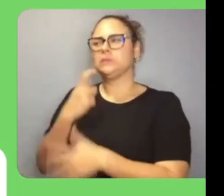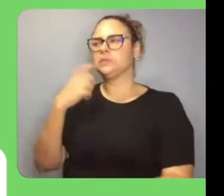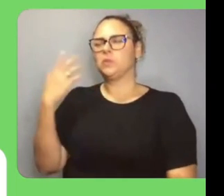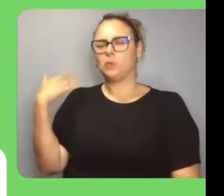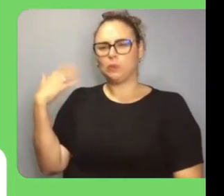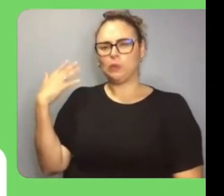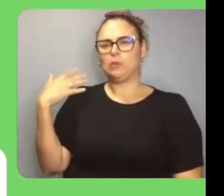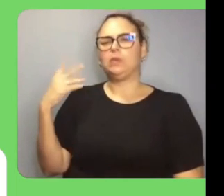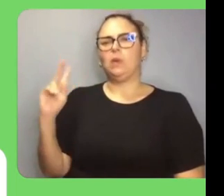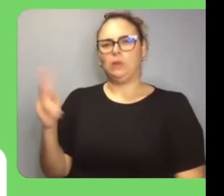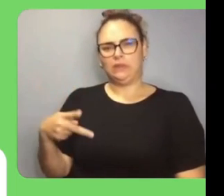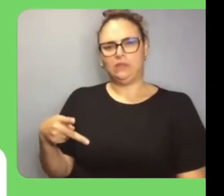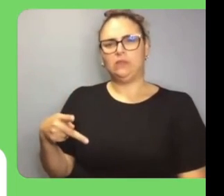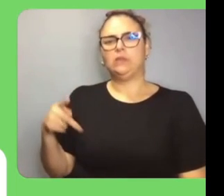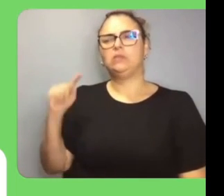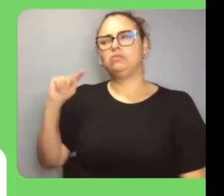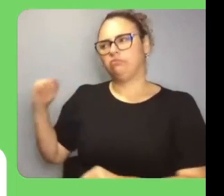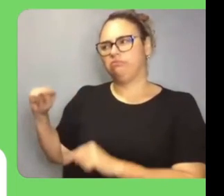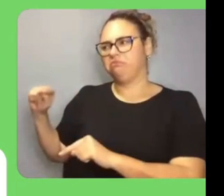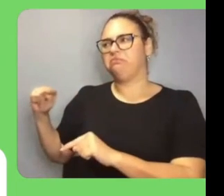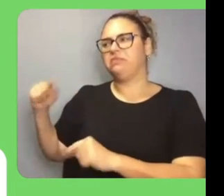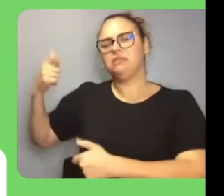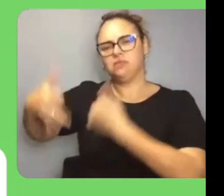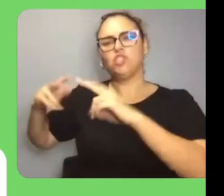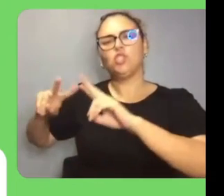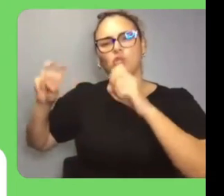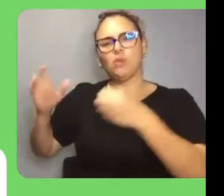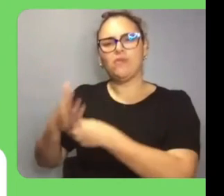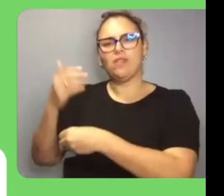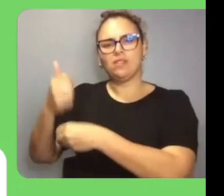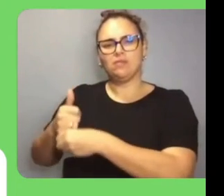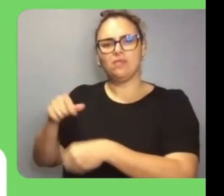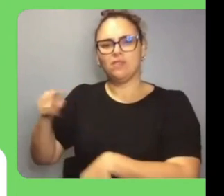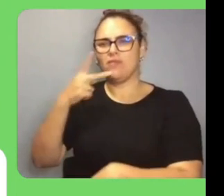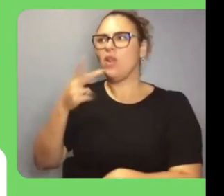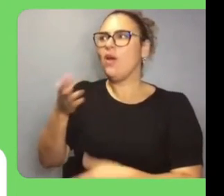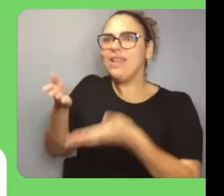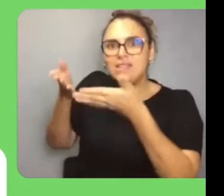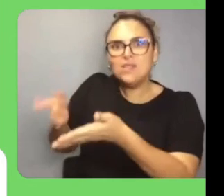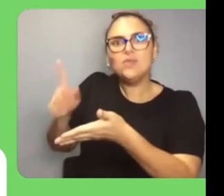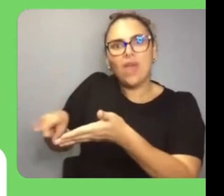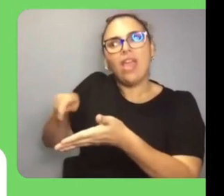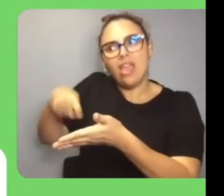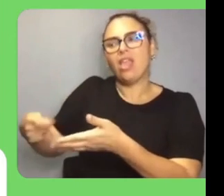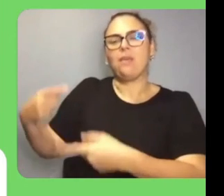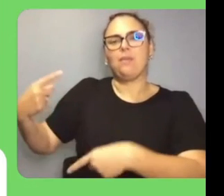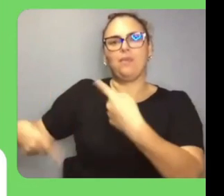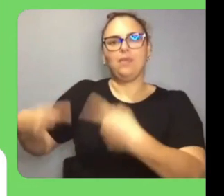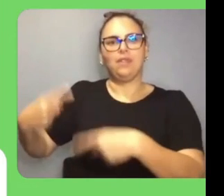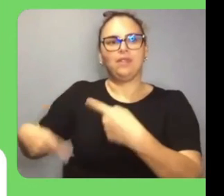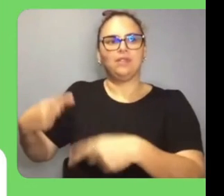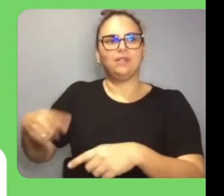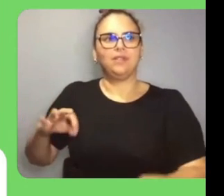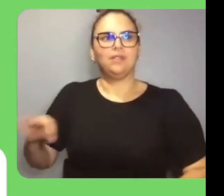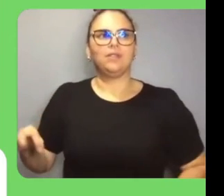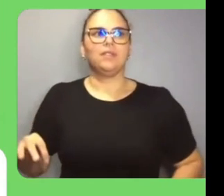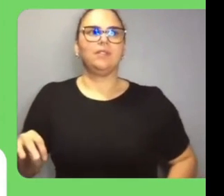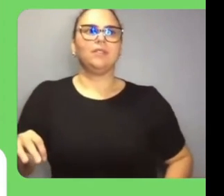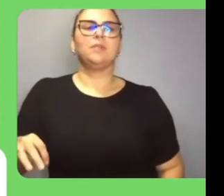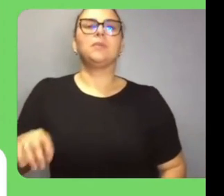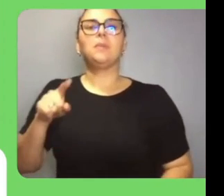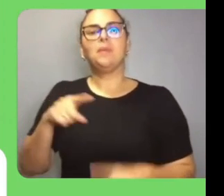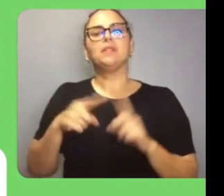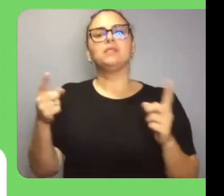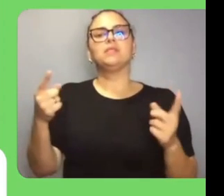boa. Muito boa. Tipo assim, e aí, galera? Isso é pura política, mas enfim. Falta interpretação